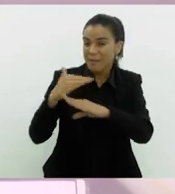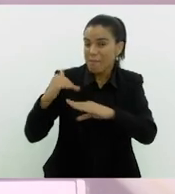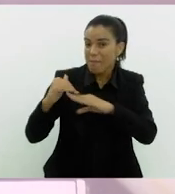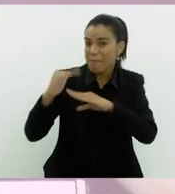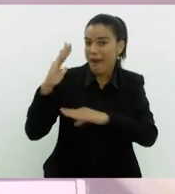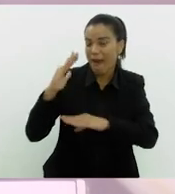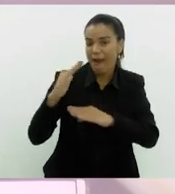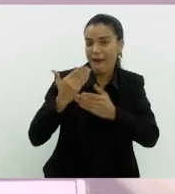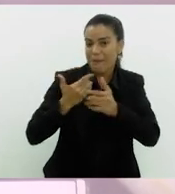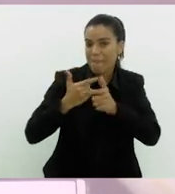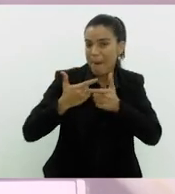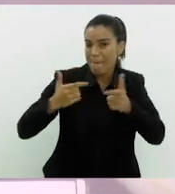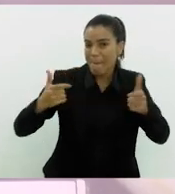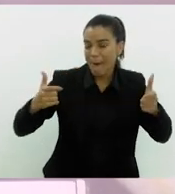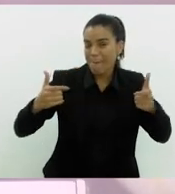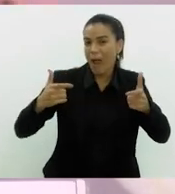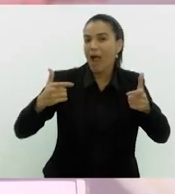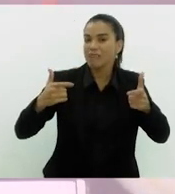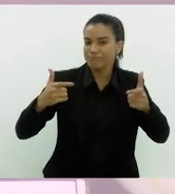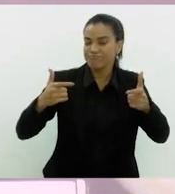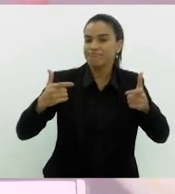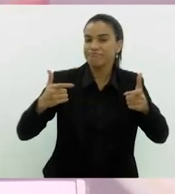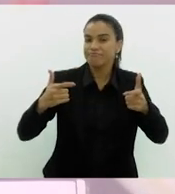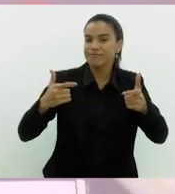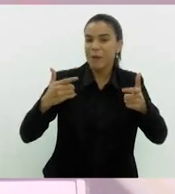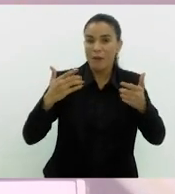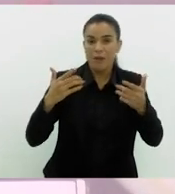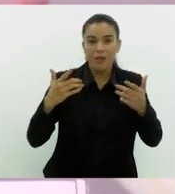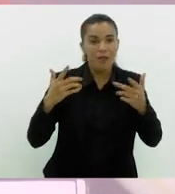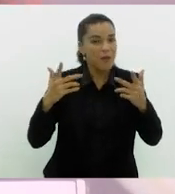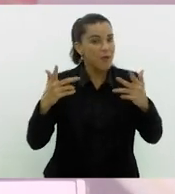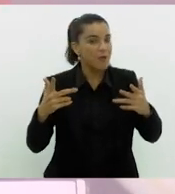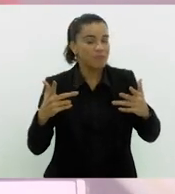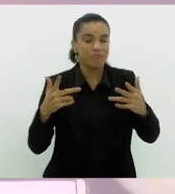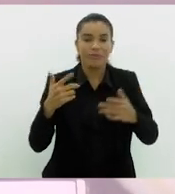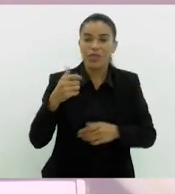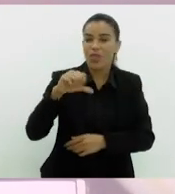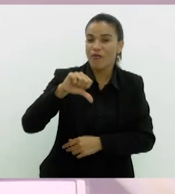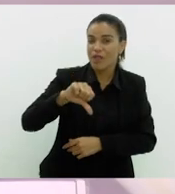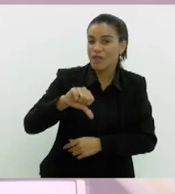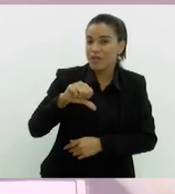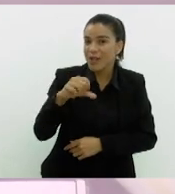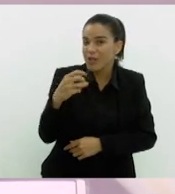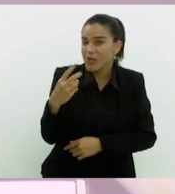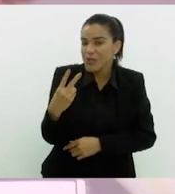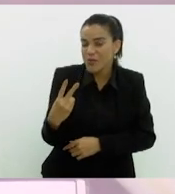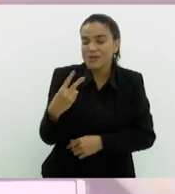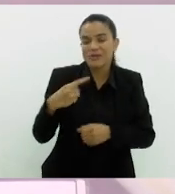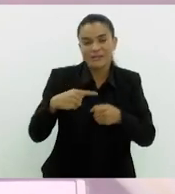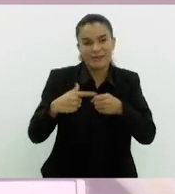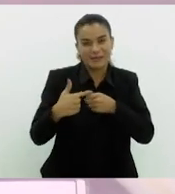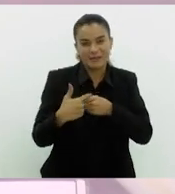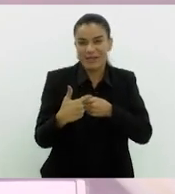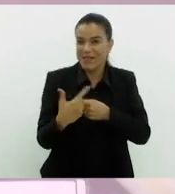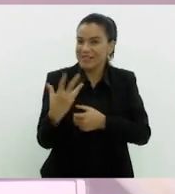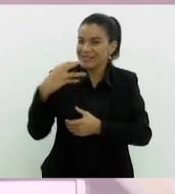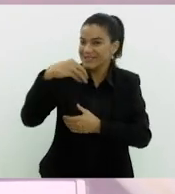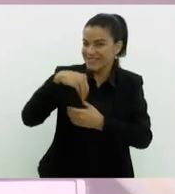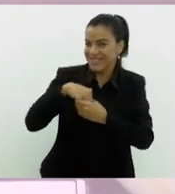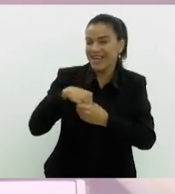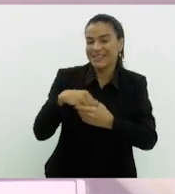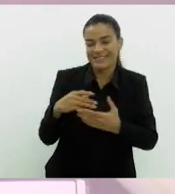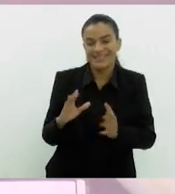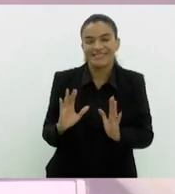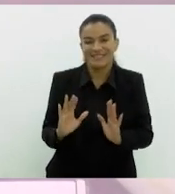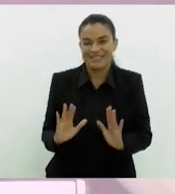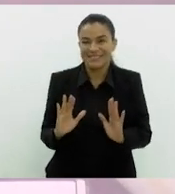populosa do estado do Rio de Janeiro, diante das 92 cidades. Ou seja, a Maré é uma cidade dentro da cidade. Então, não é porque eu sou da Maré,